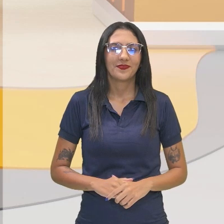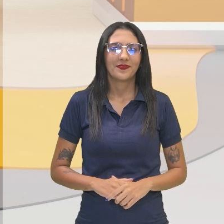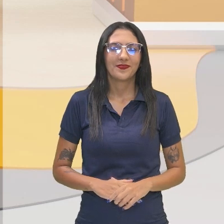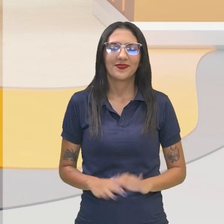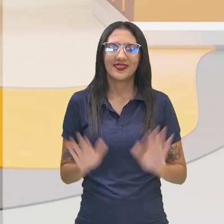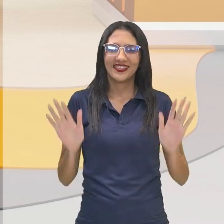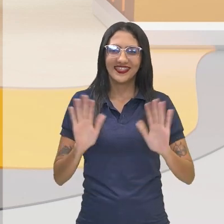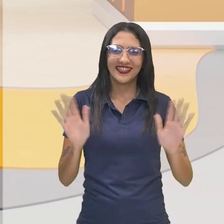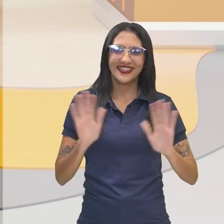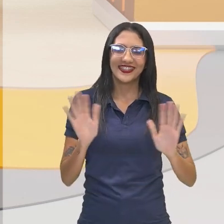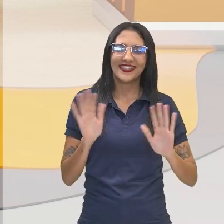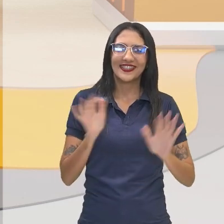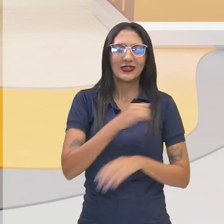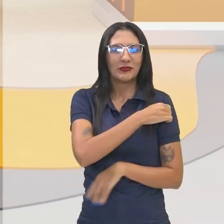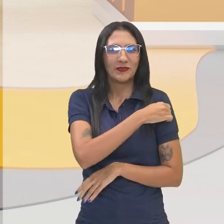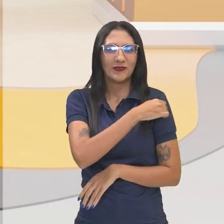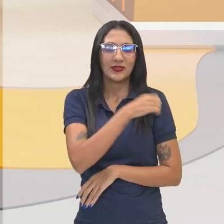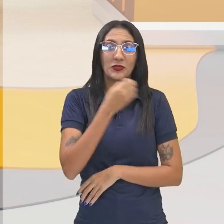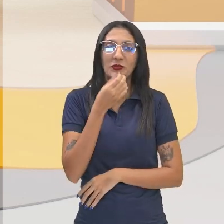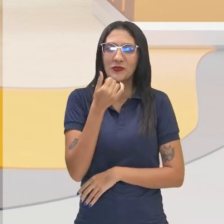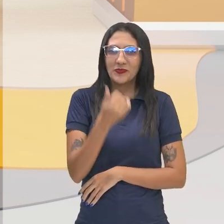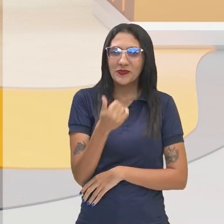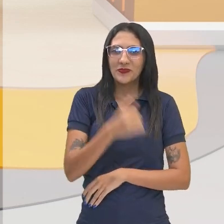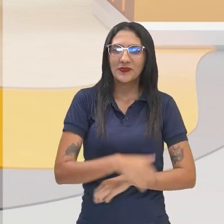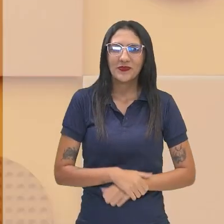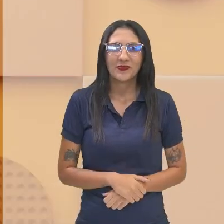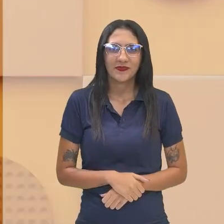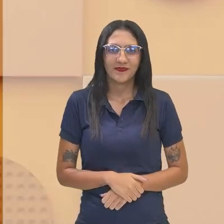Olá, queridos alunos! Tudo bem com vocês?